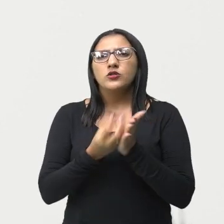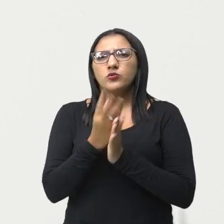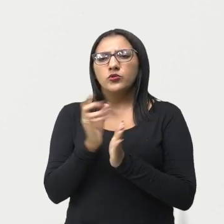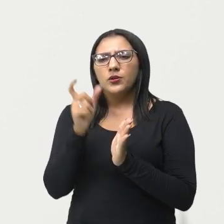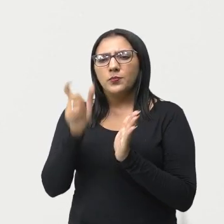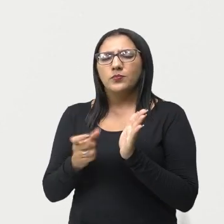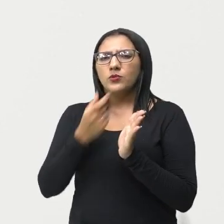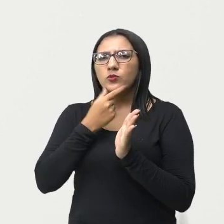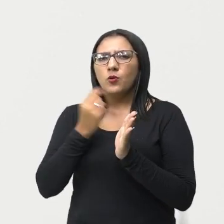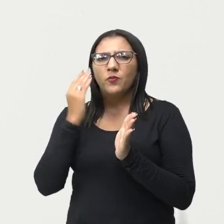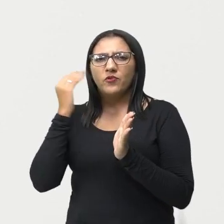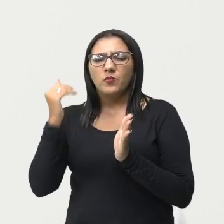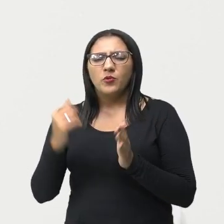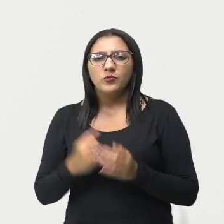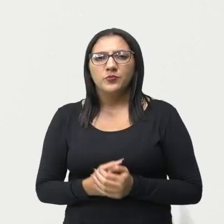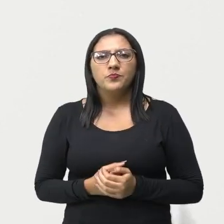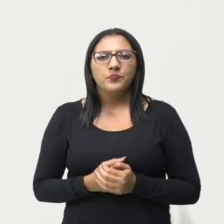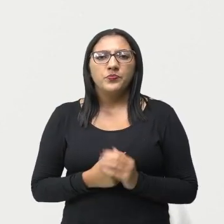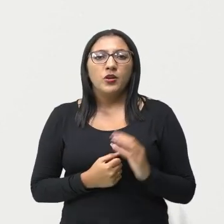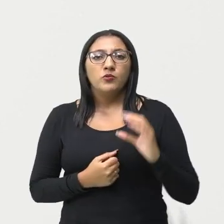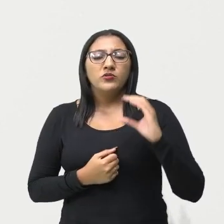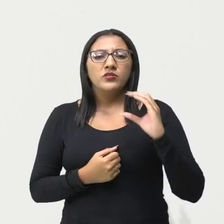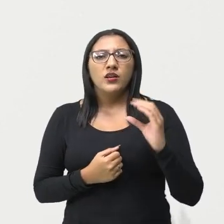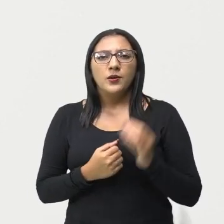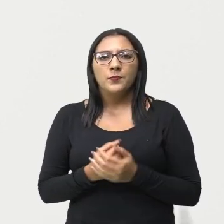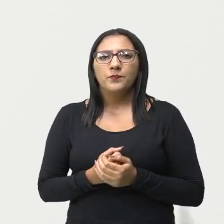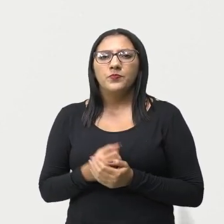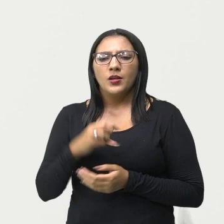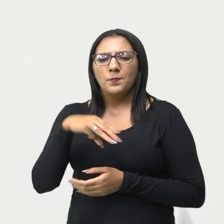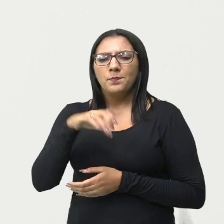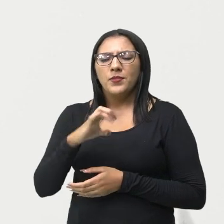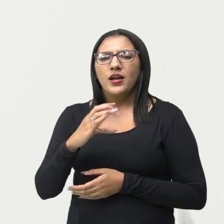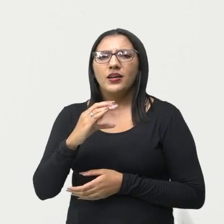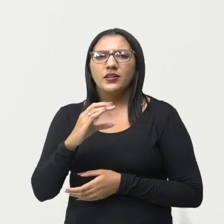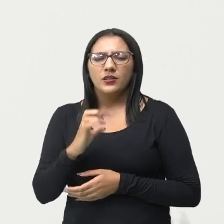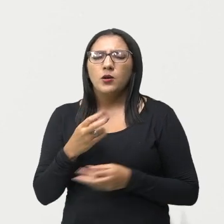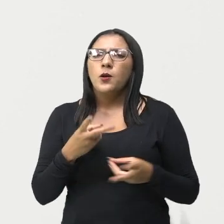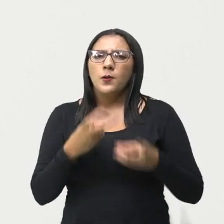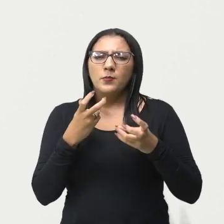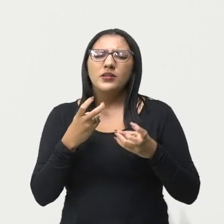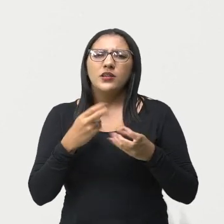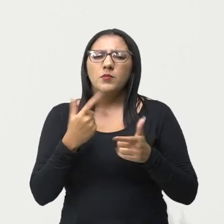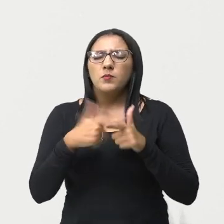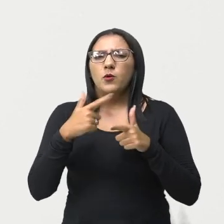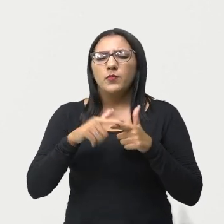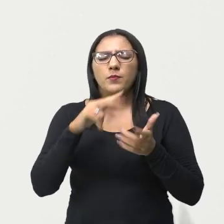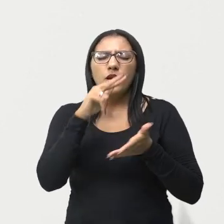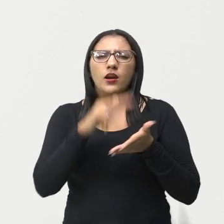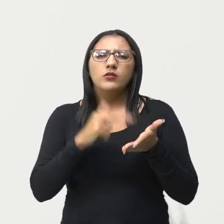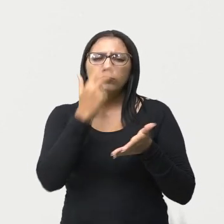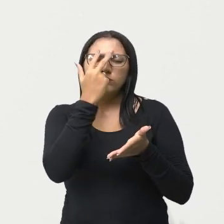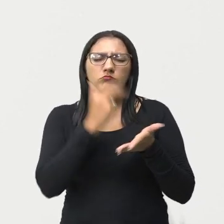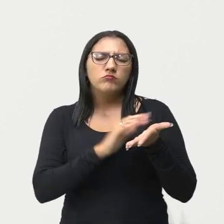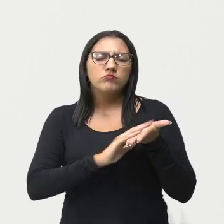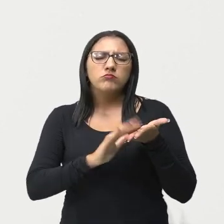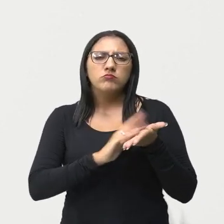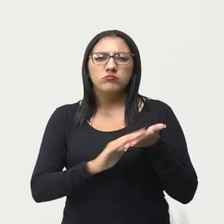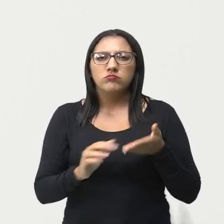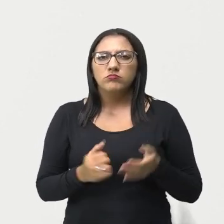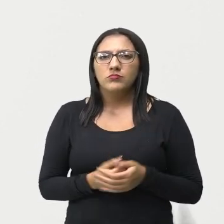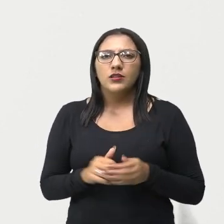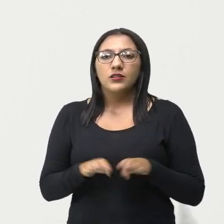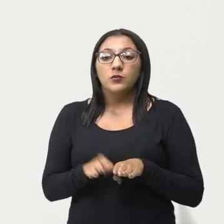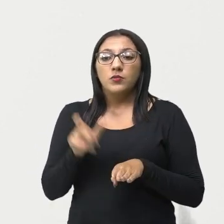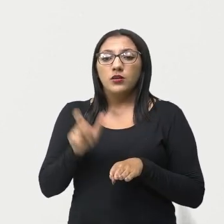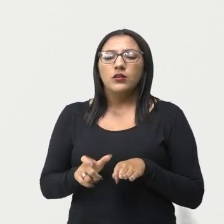Louis Braille. C, o MEC está atento aos problemas da leitura dos cegos. Ou letra D, o cego